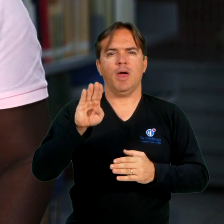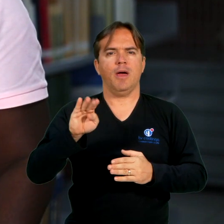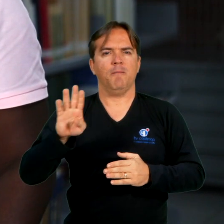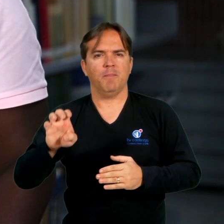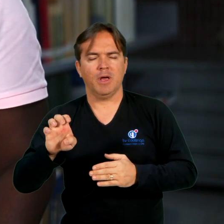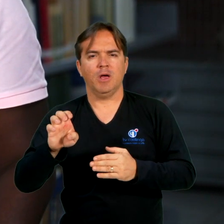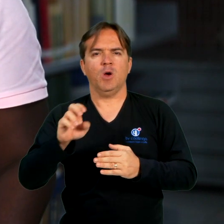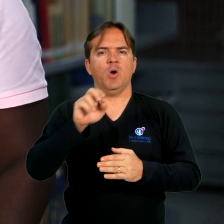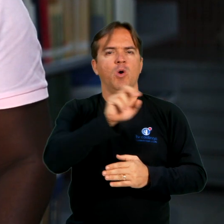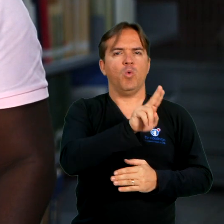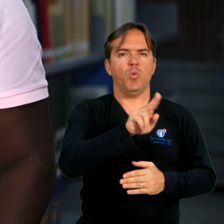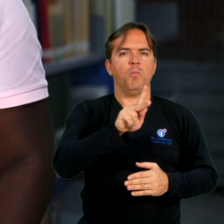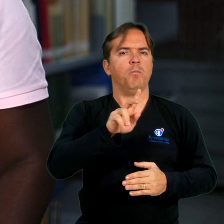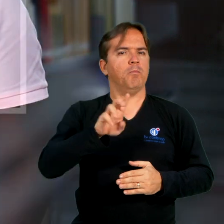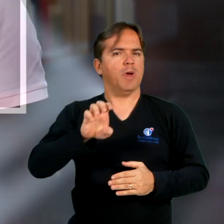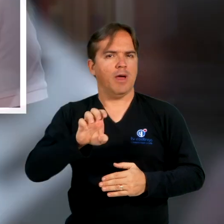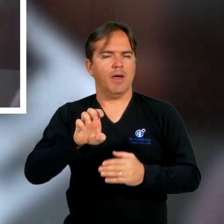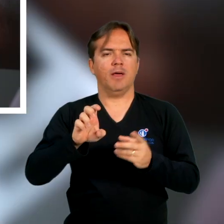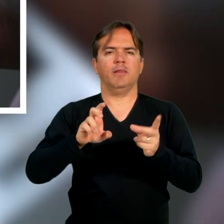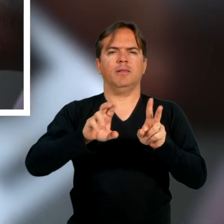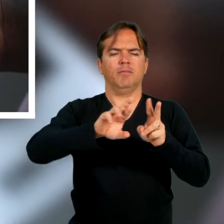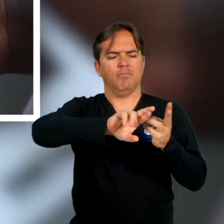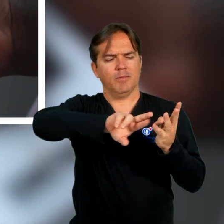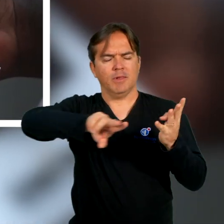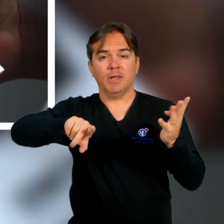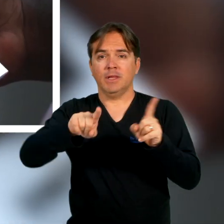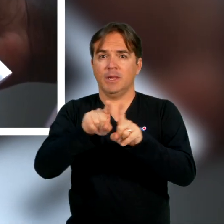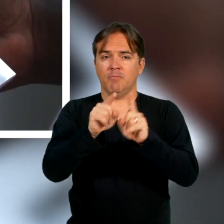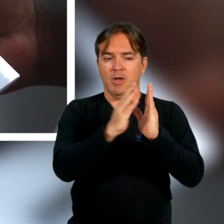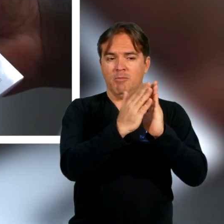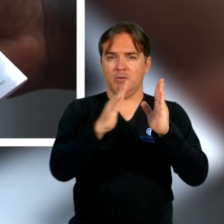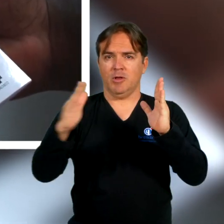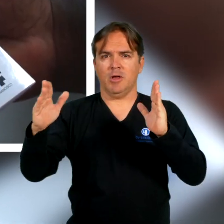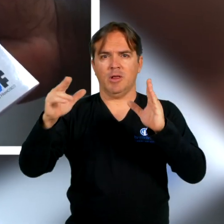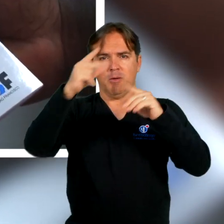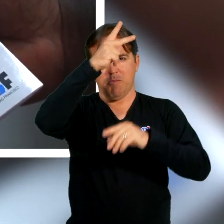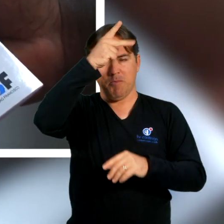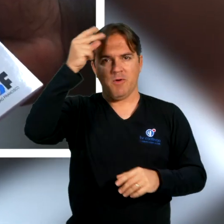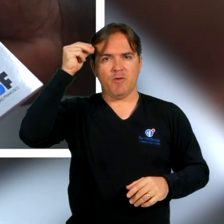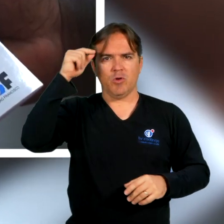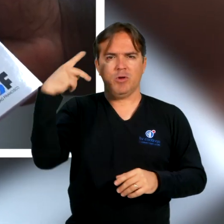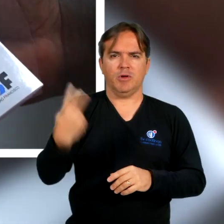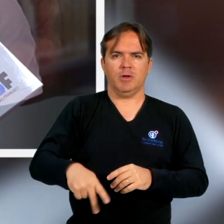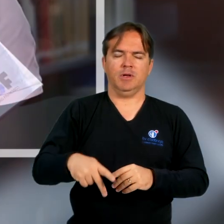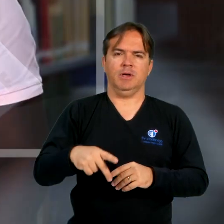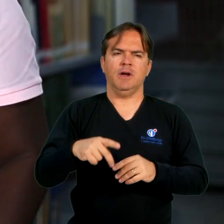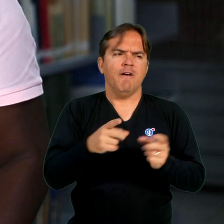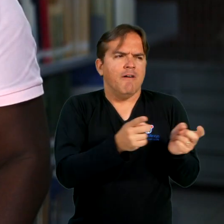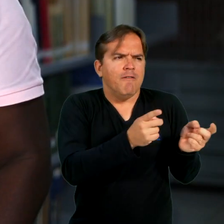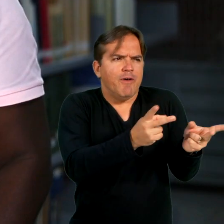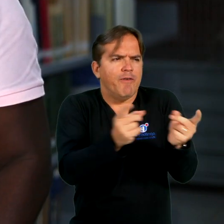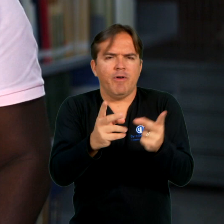e também nas bibliotecas municipais, tanto de Petrolina e Juazeiro. O livro não foi disponibilizado para venda,